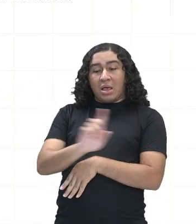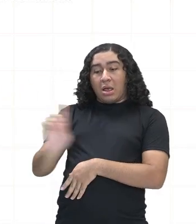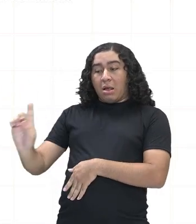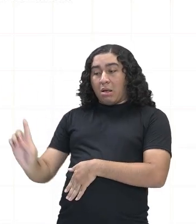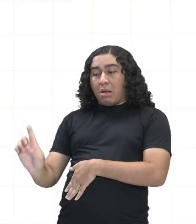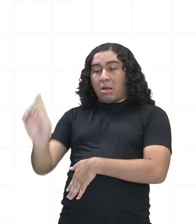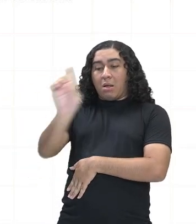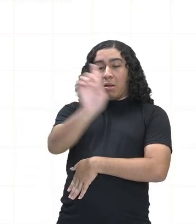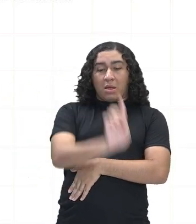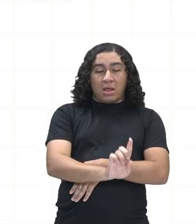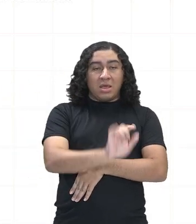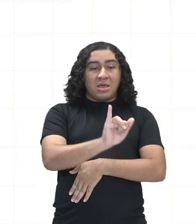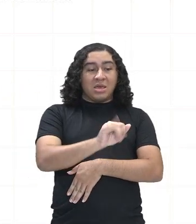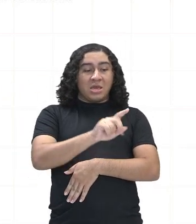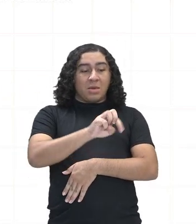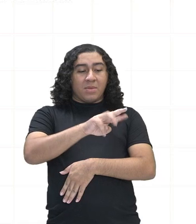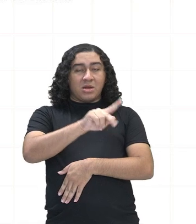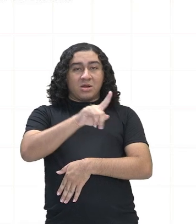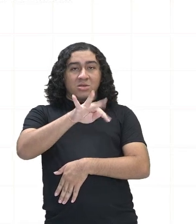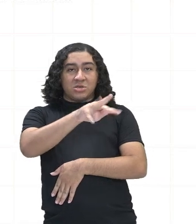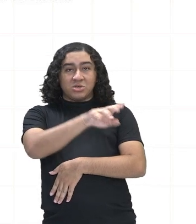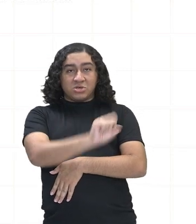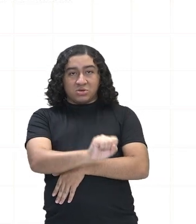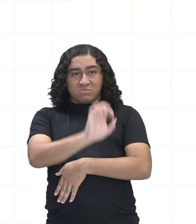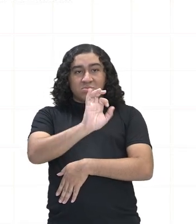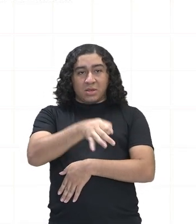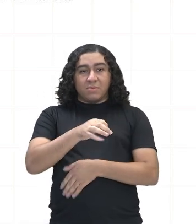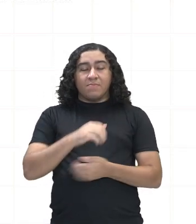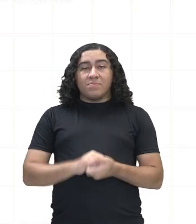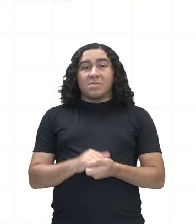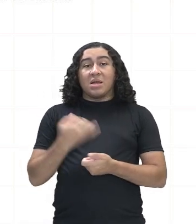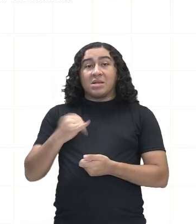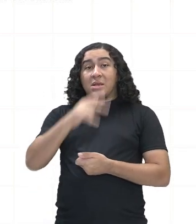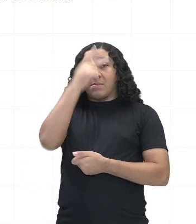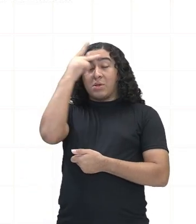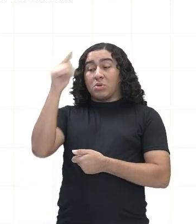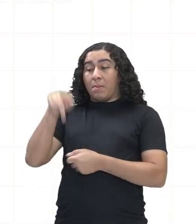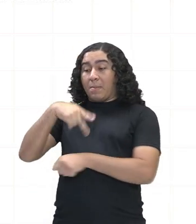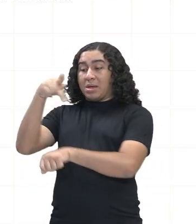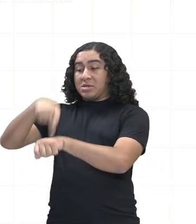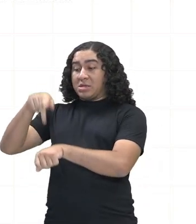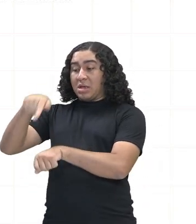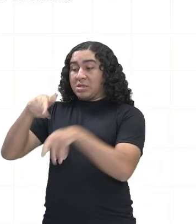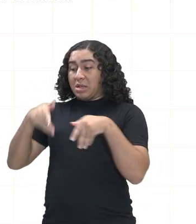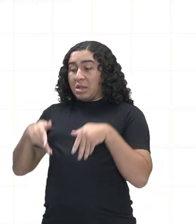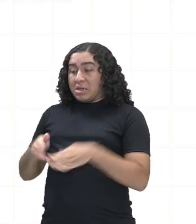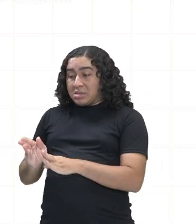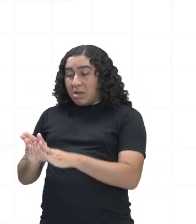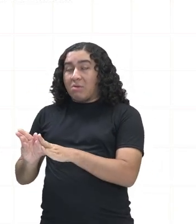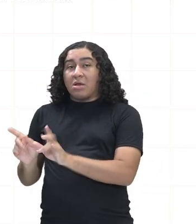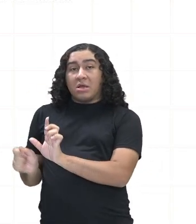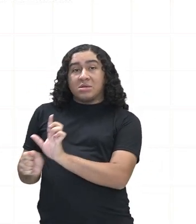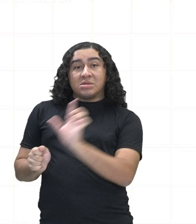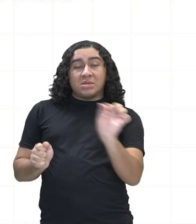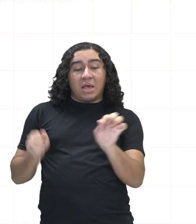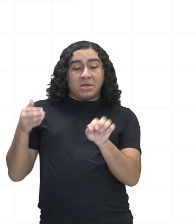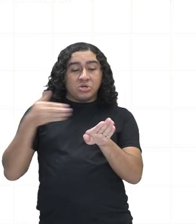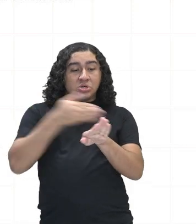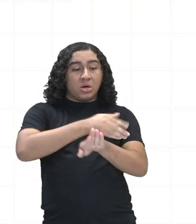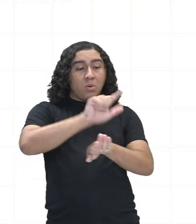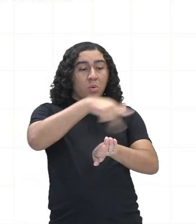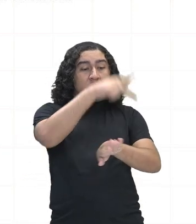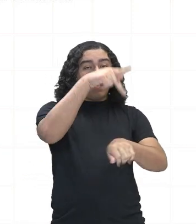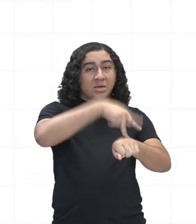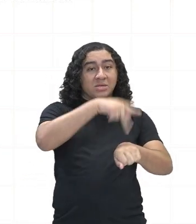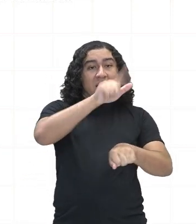ela emigrou da Polônia. Se essa pessoa da Polônia chega ao Brasil, ela é um imigrante polonês no Brasil. Basicamente é assim